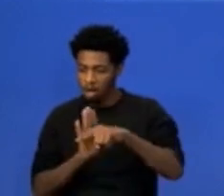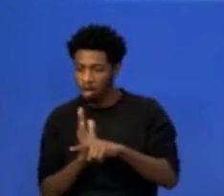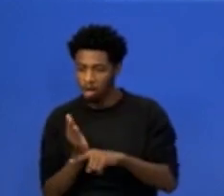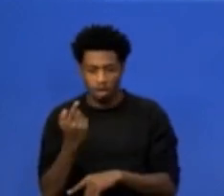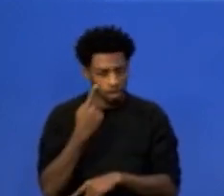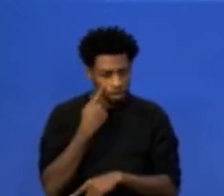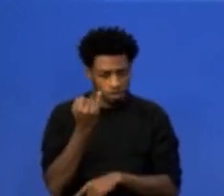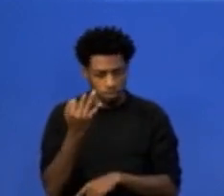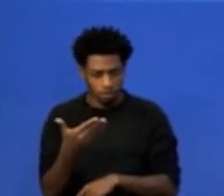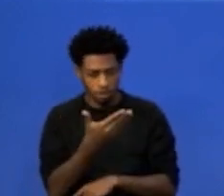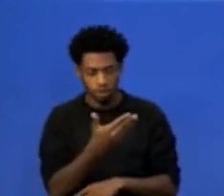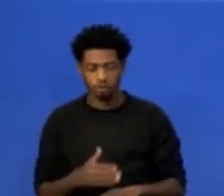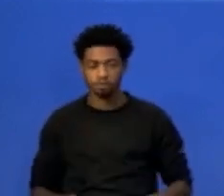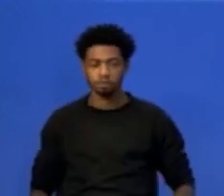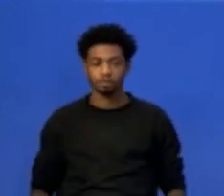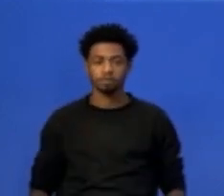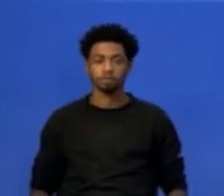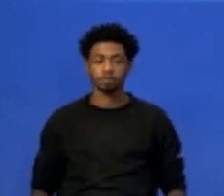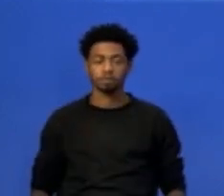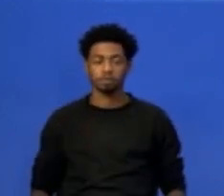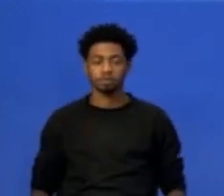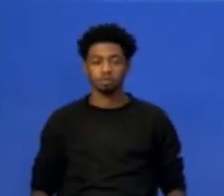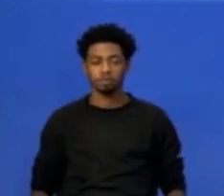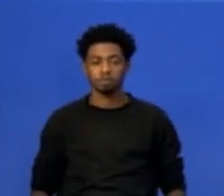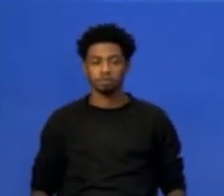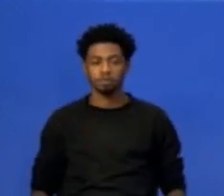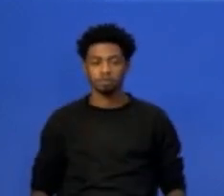próximo slide, que é a interatividade.